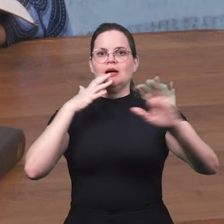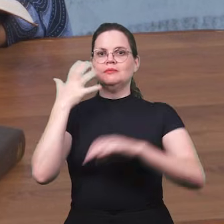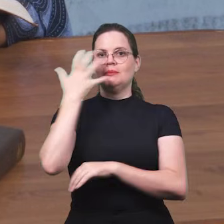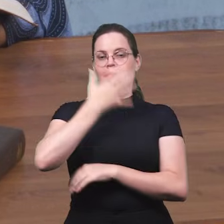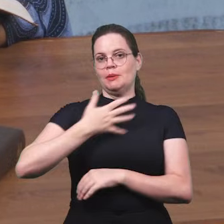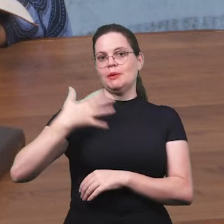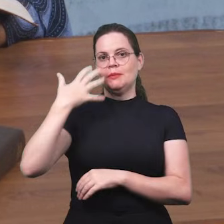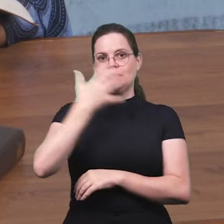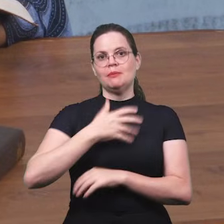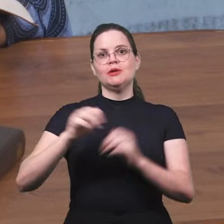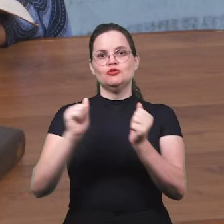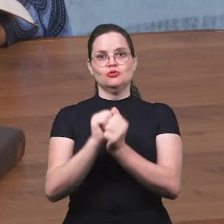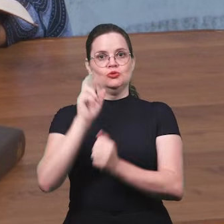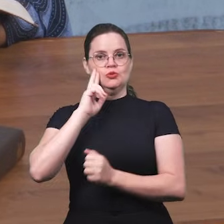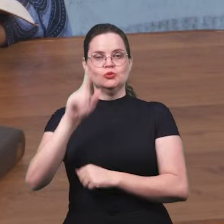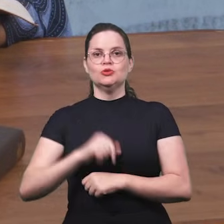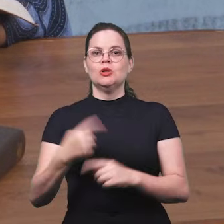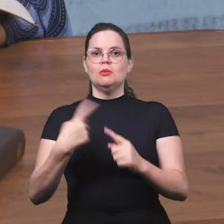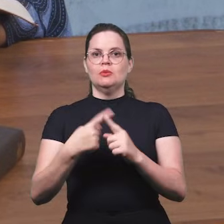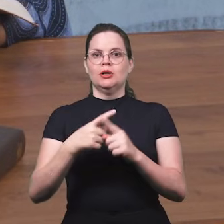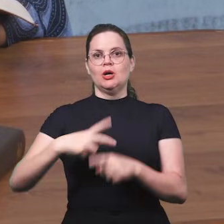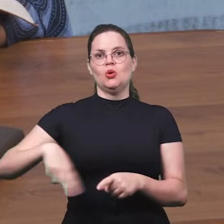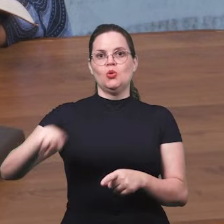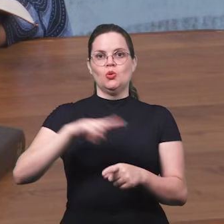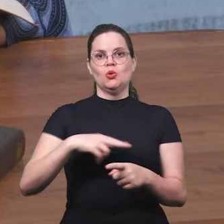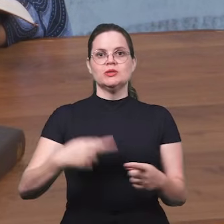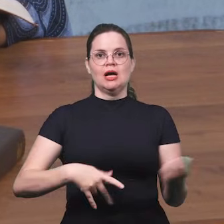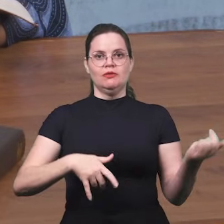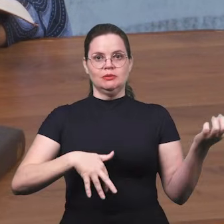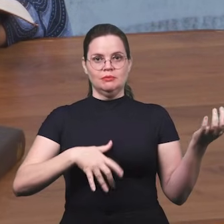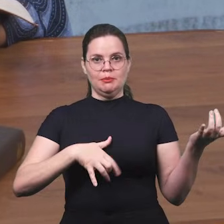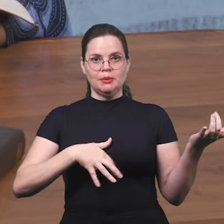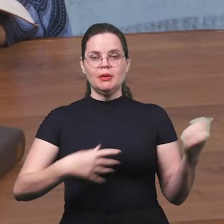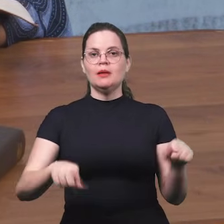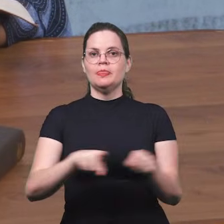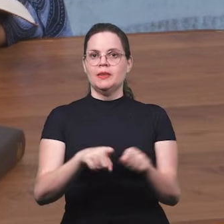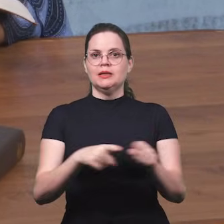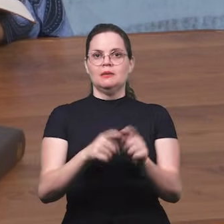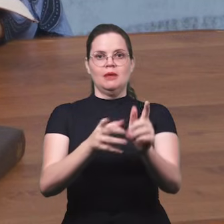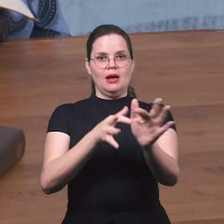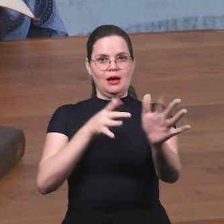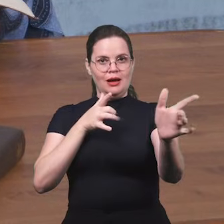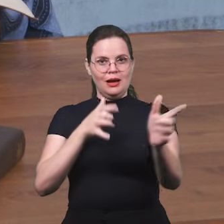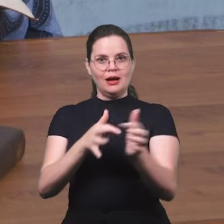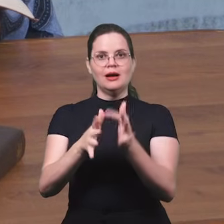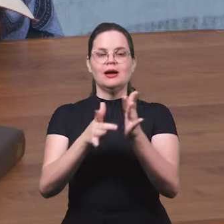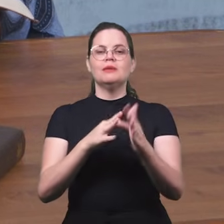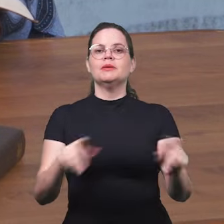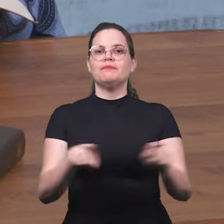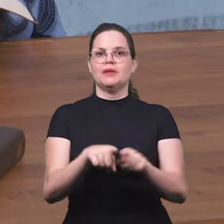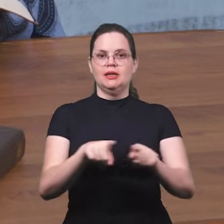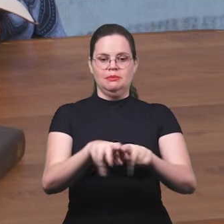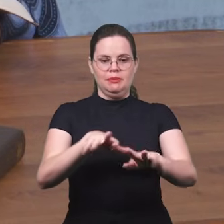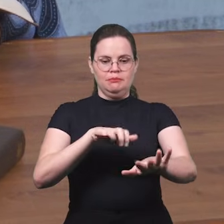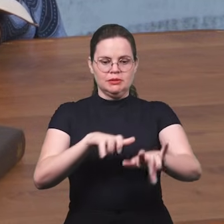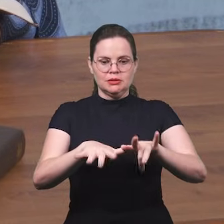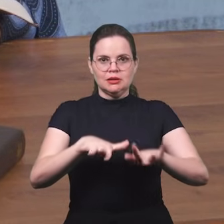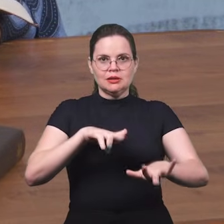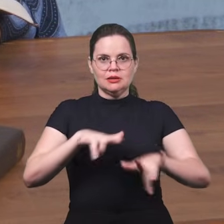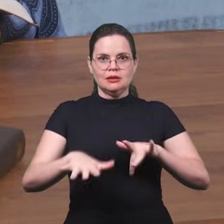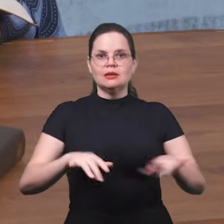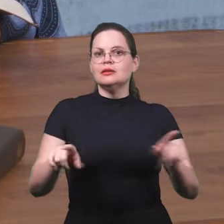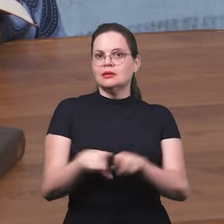Senhor, com saltérios, alaúdes e harpas para o ministério da casa de Deus, e ao lado do